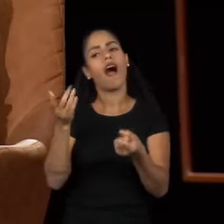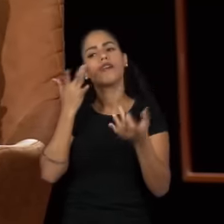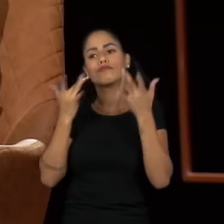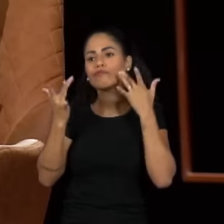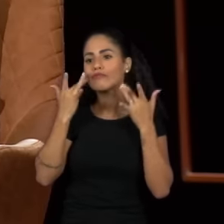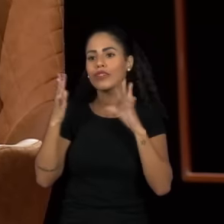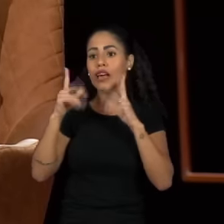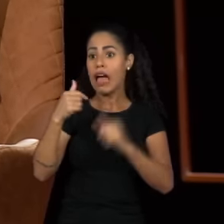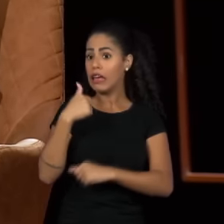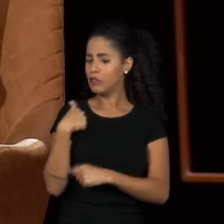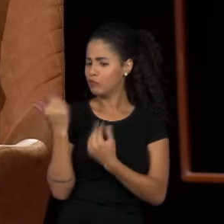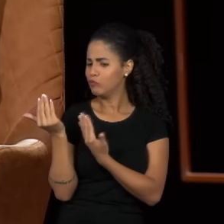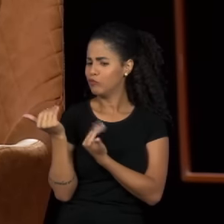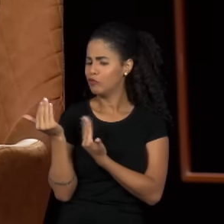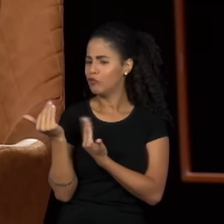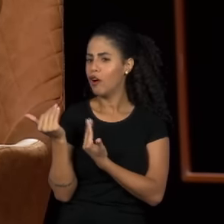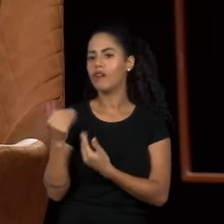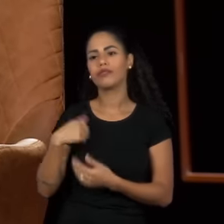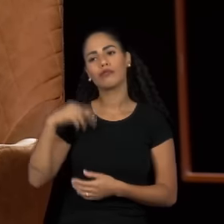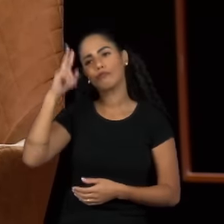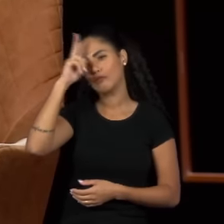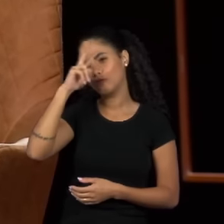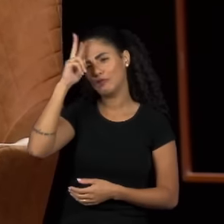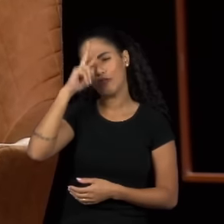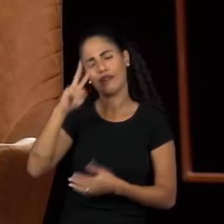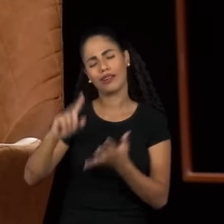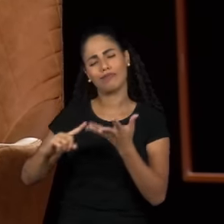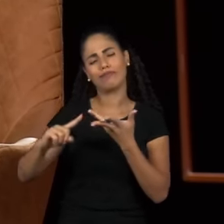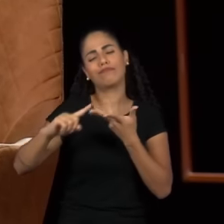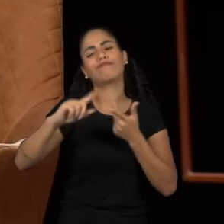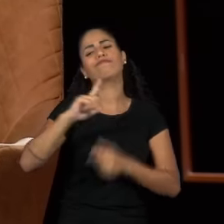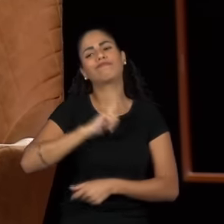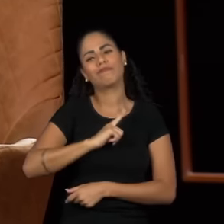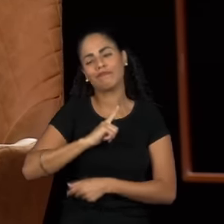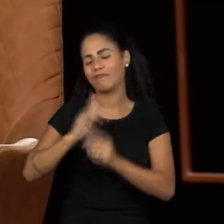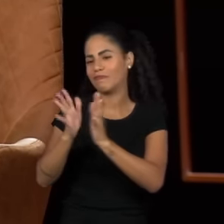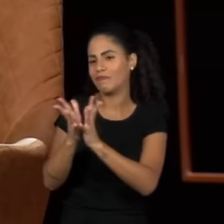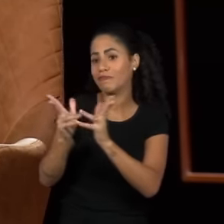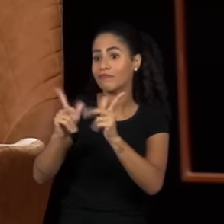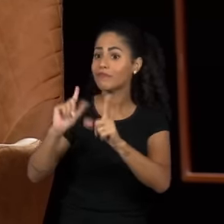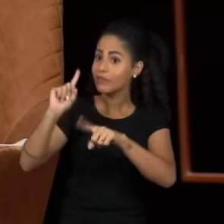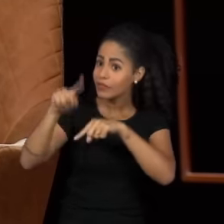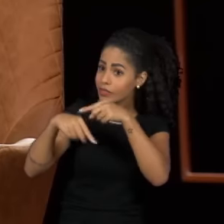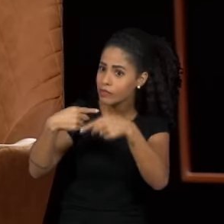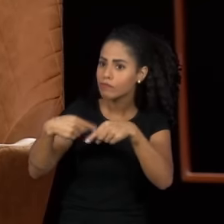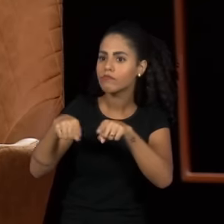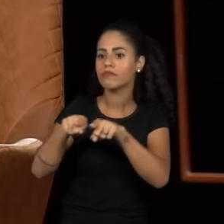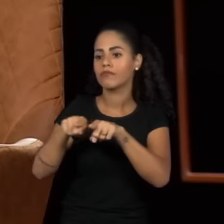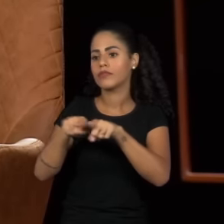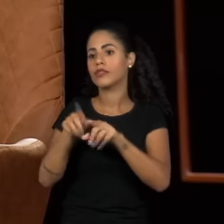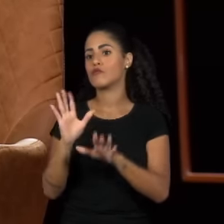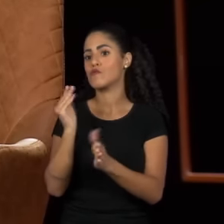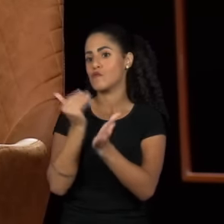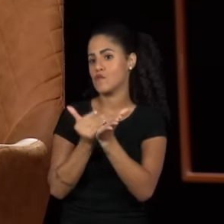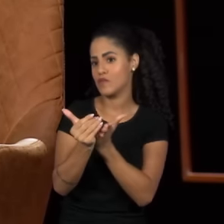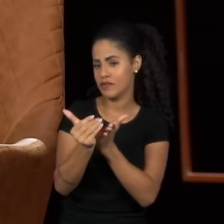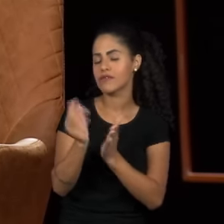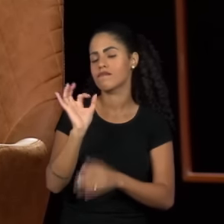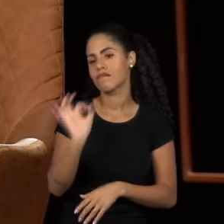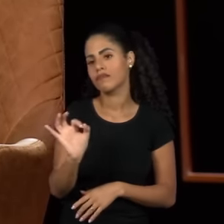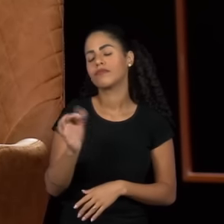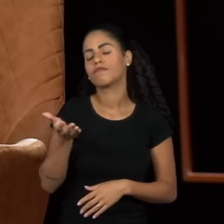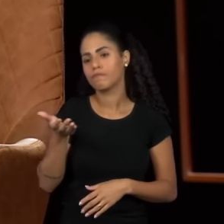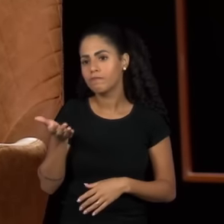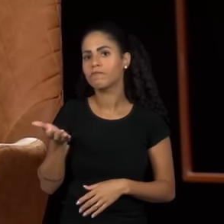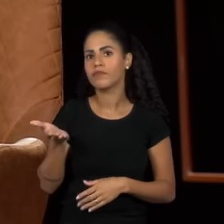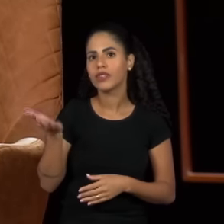mais nova. Eu tenho histórias, assim, maravilhosas. Aí depois eu comecei a dividir uma república, fiz parte, e